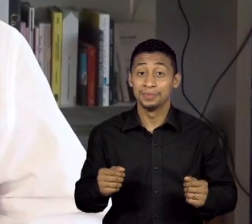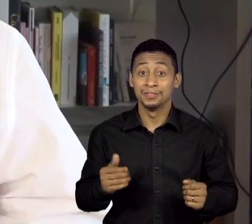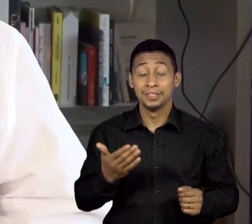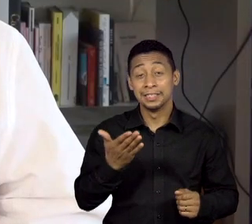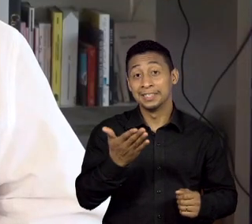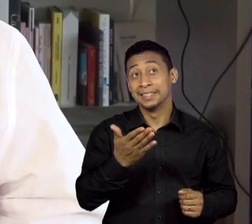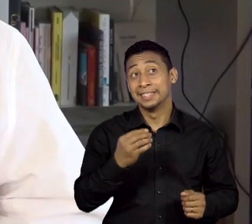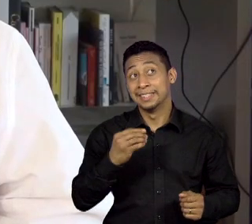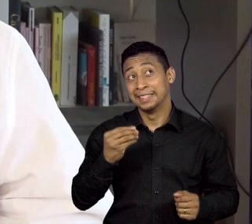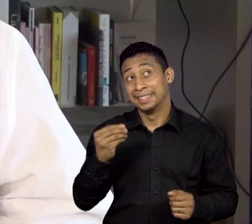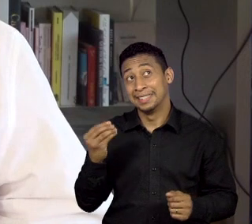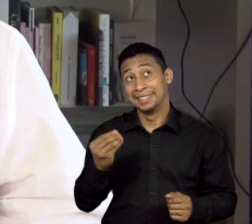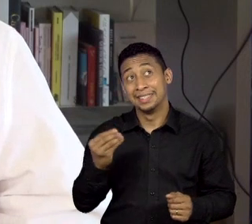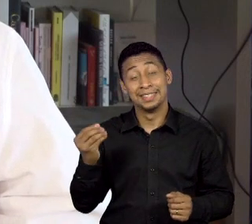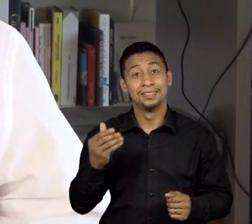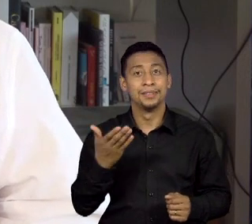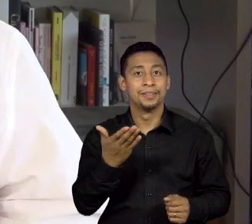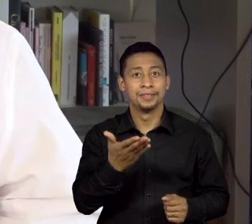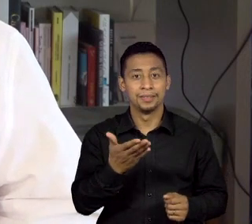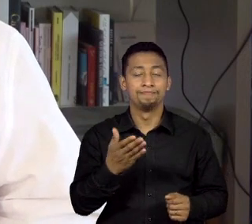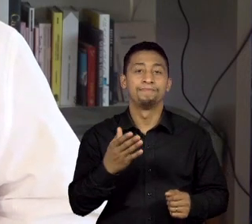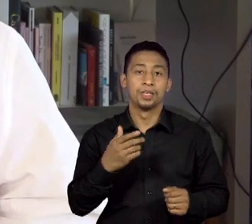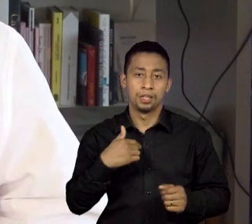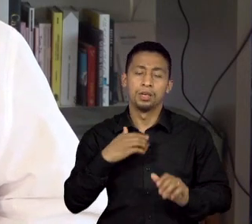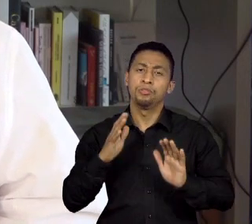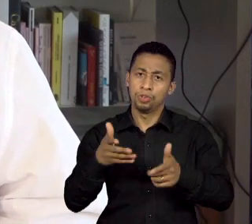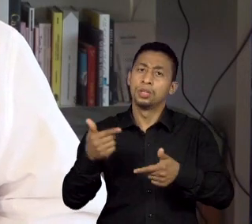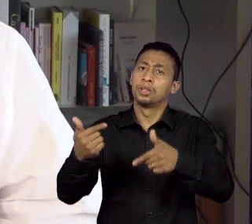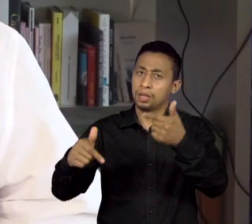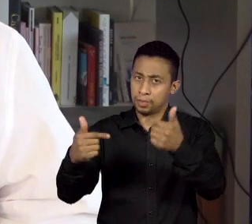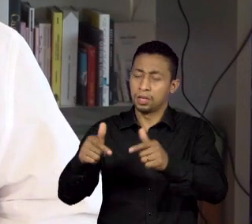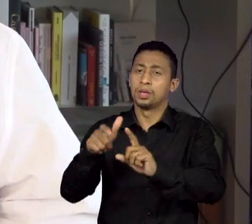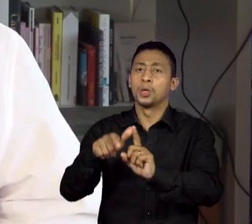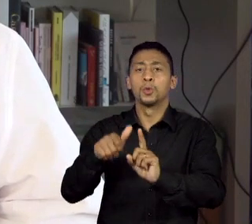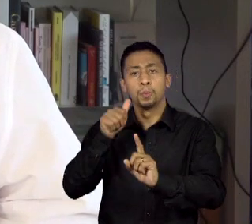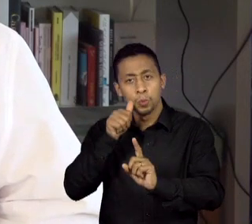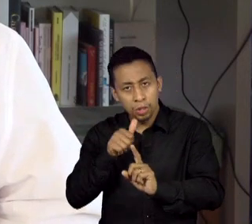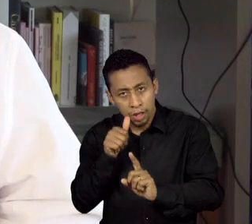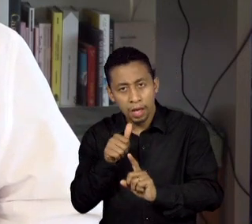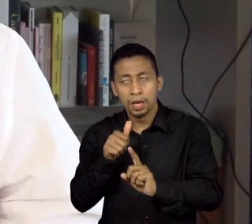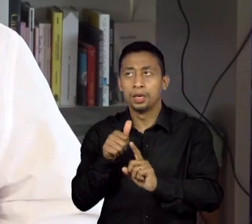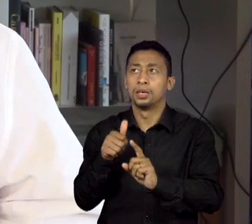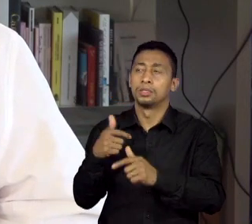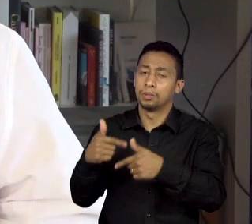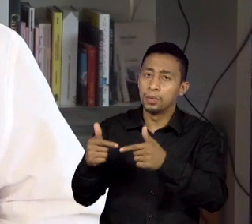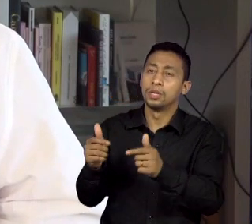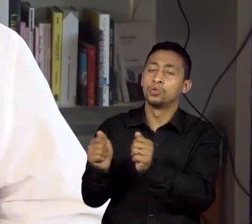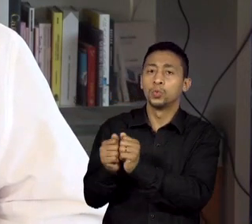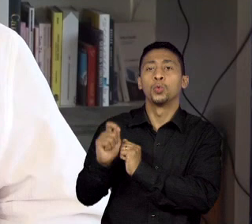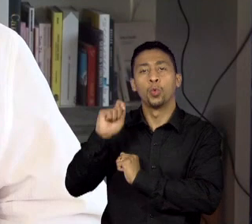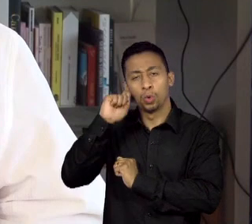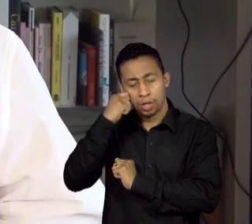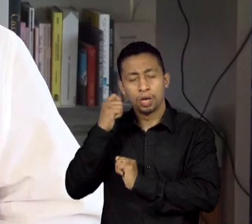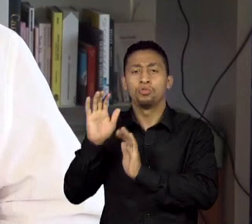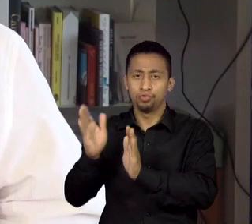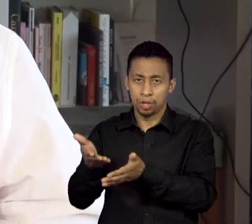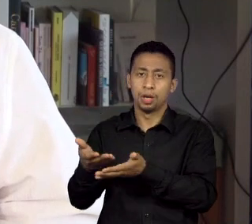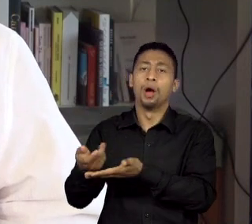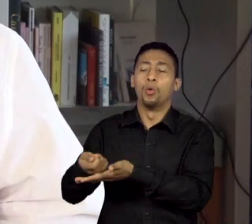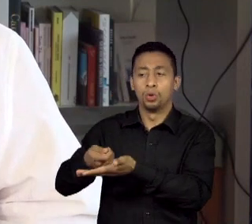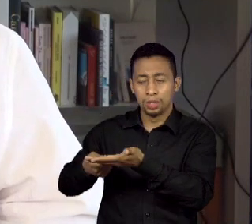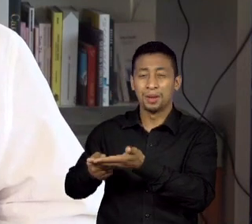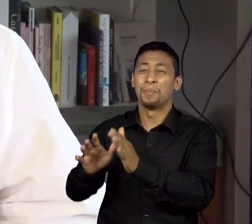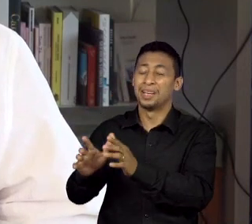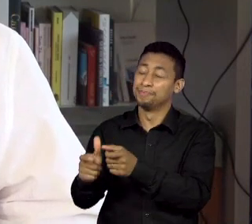eu acho que, sim, já trabalhei com mulheres, já trabalhei com negros, roteiristas e diretores em grande